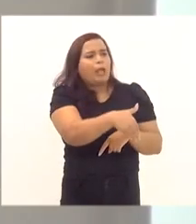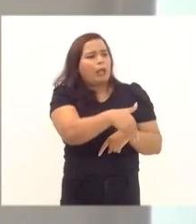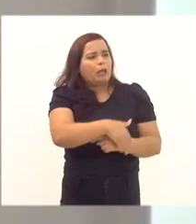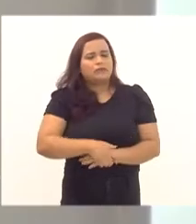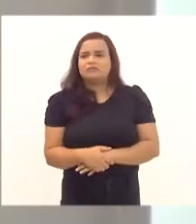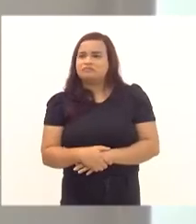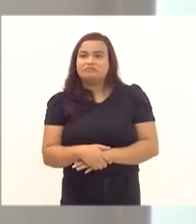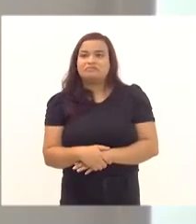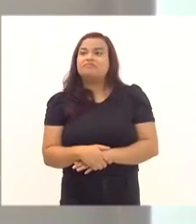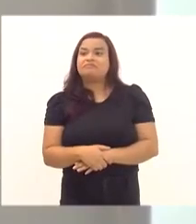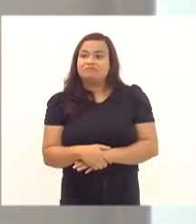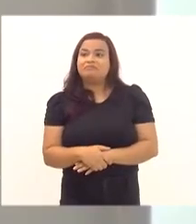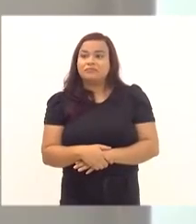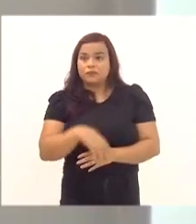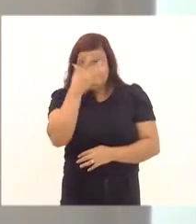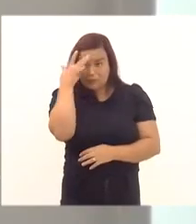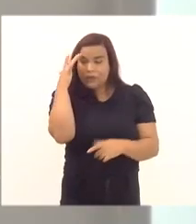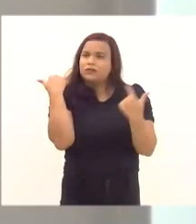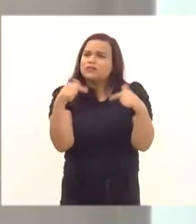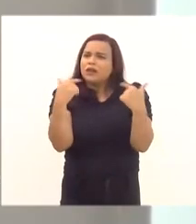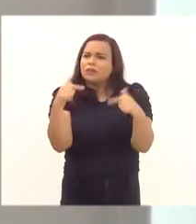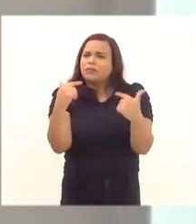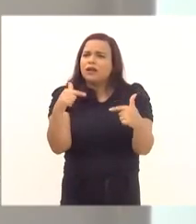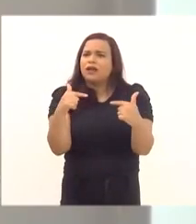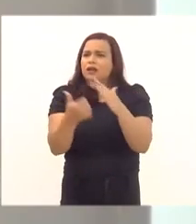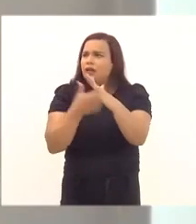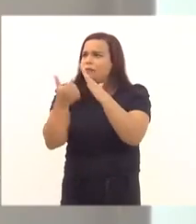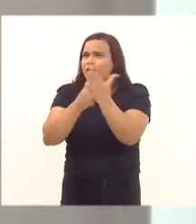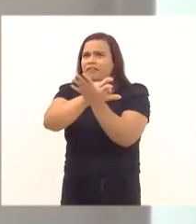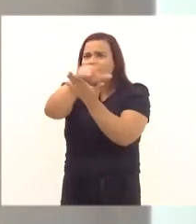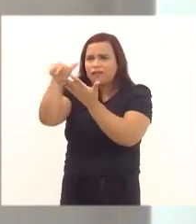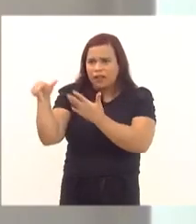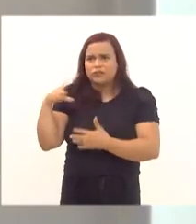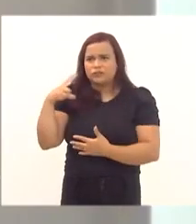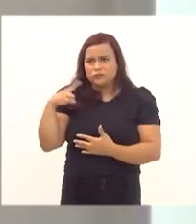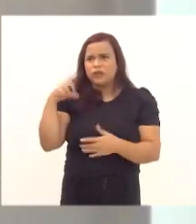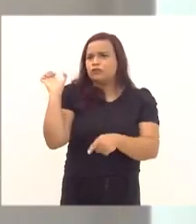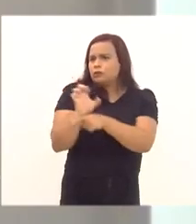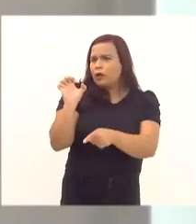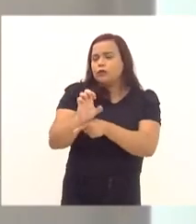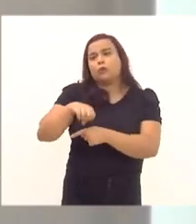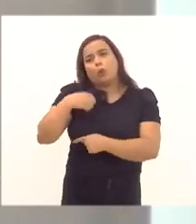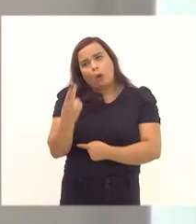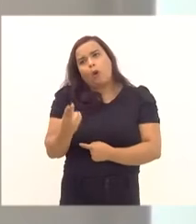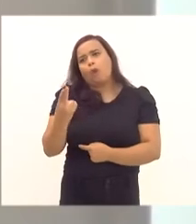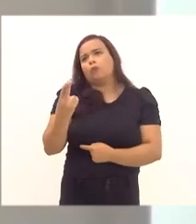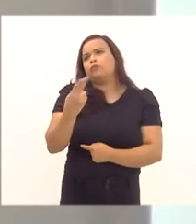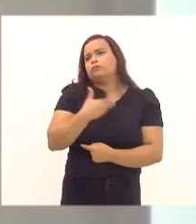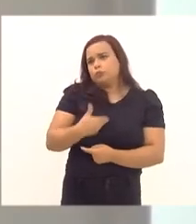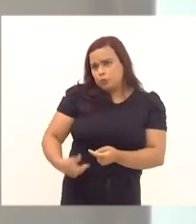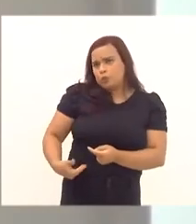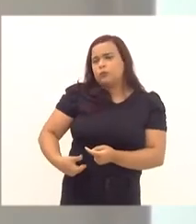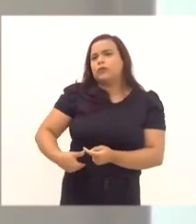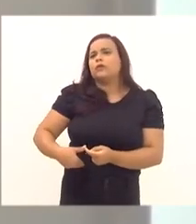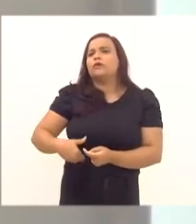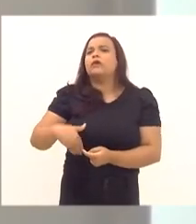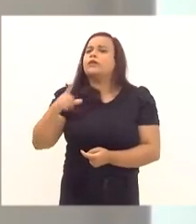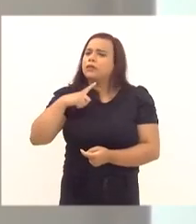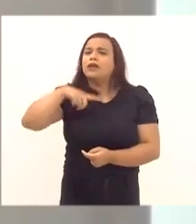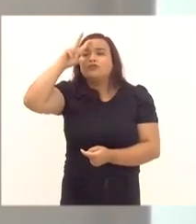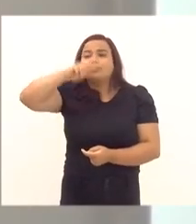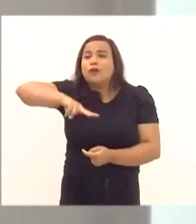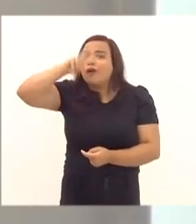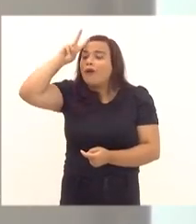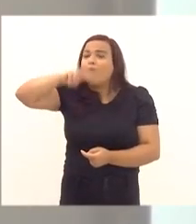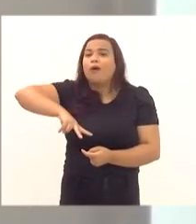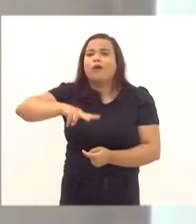esses trabalhadores como os demais trabalhadores das empresas públicas e estatais tem história não é e